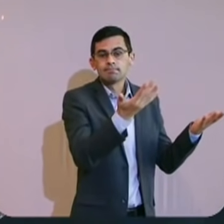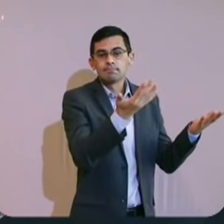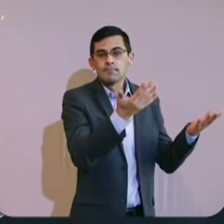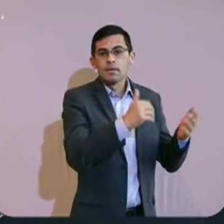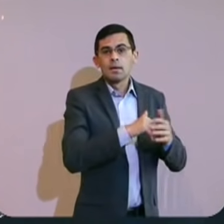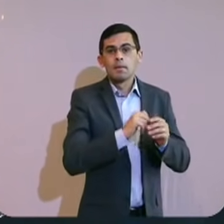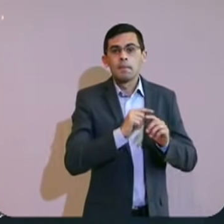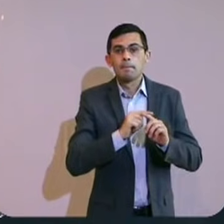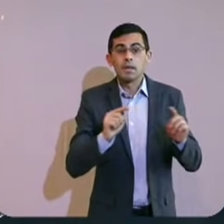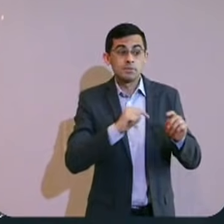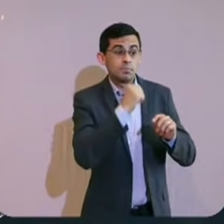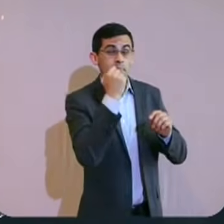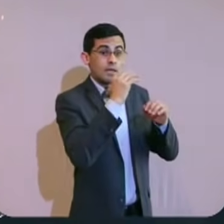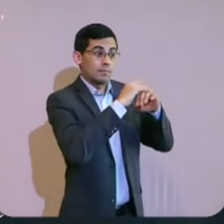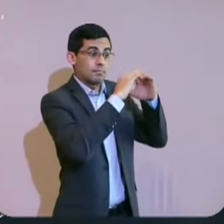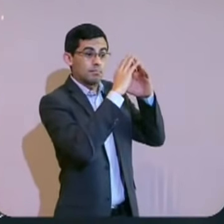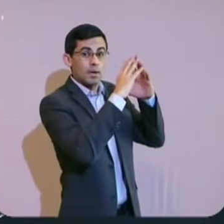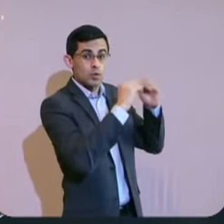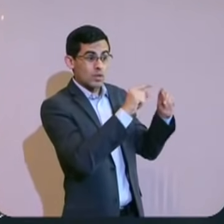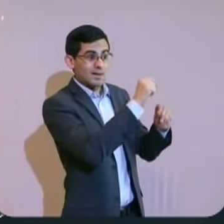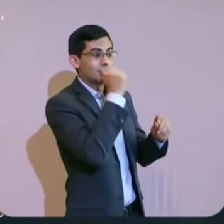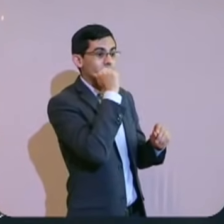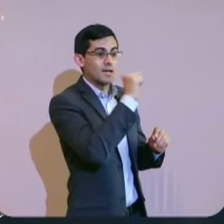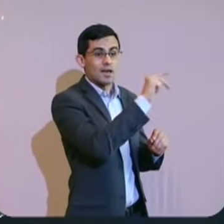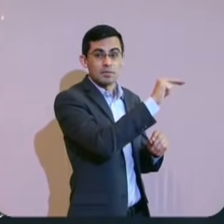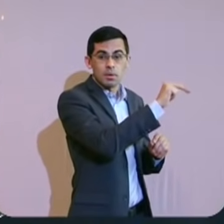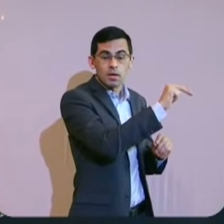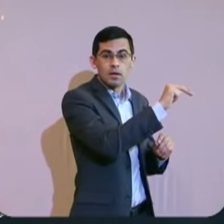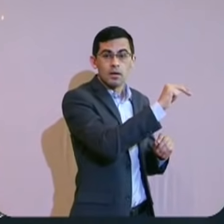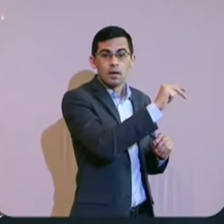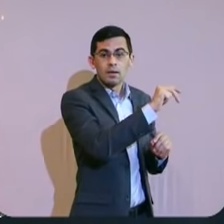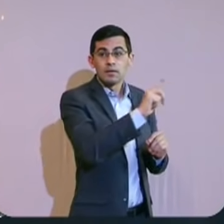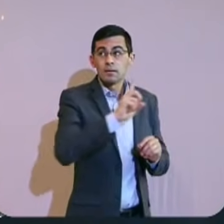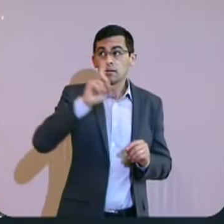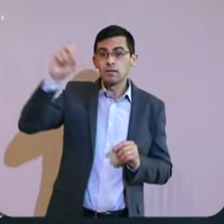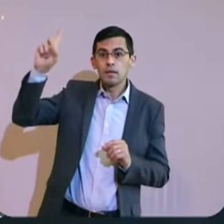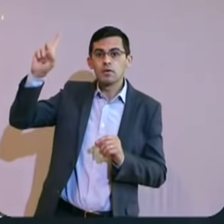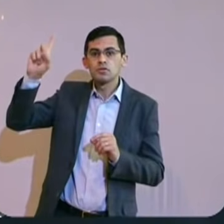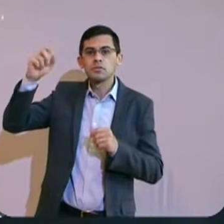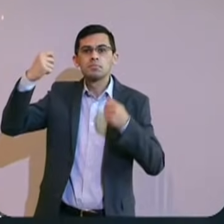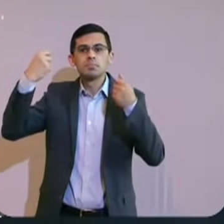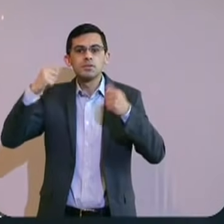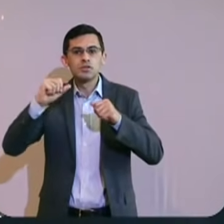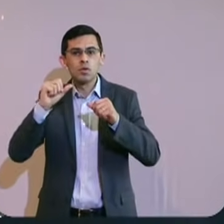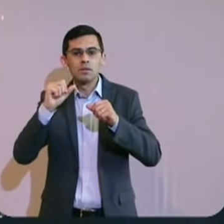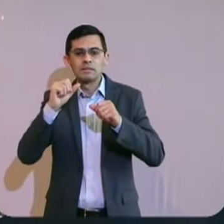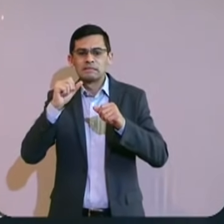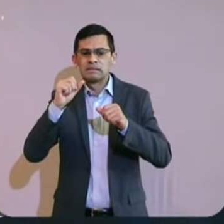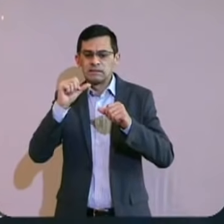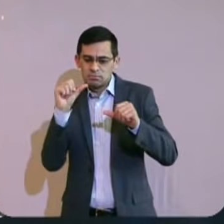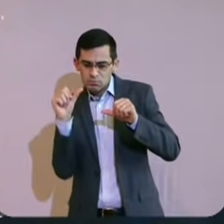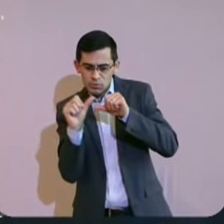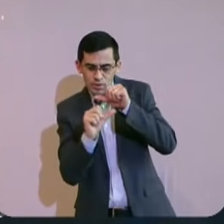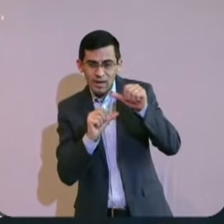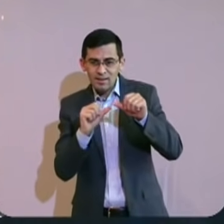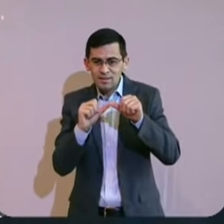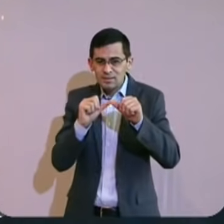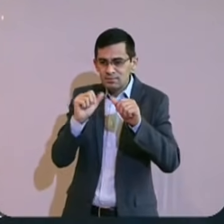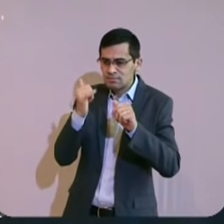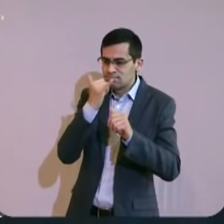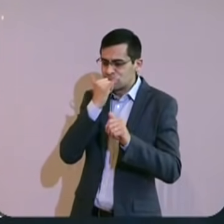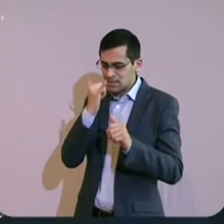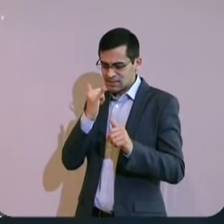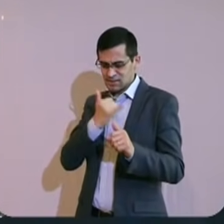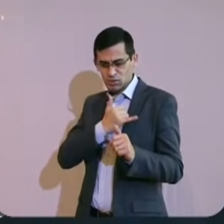E para curar a irmã, Deus teve que trabalhar perdão no coração de